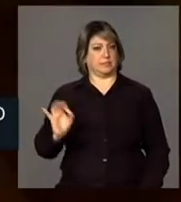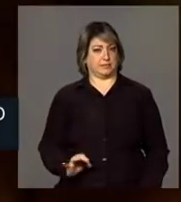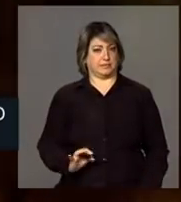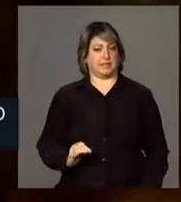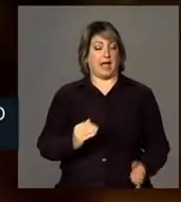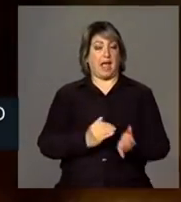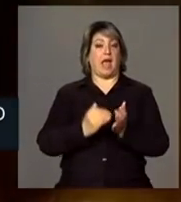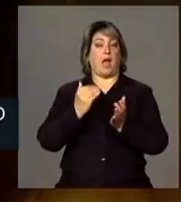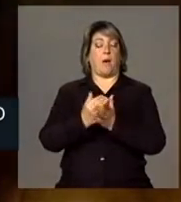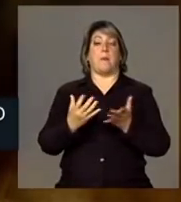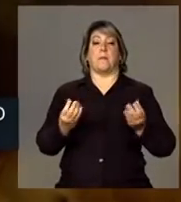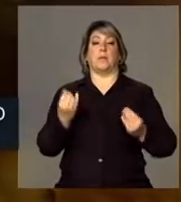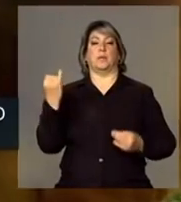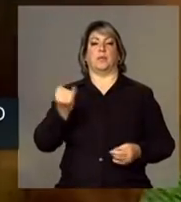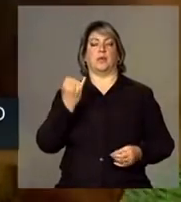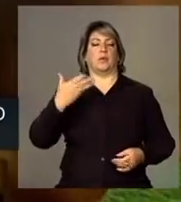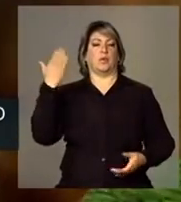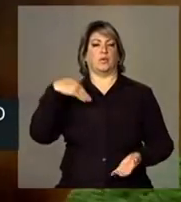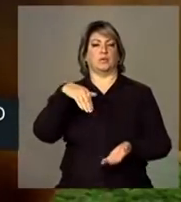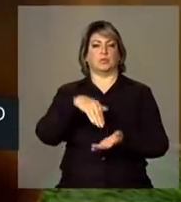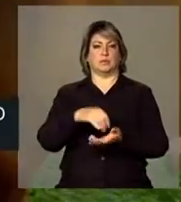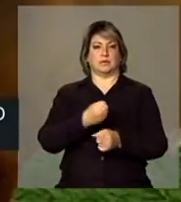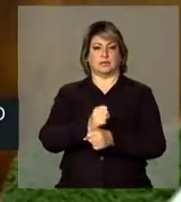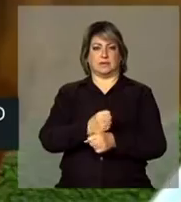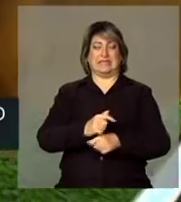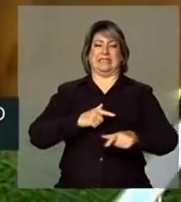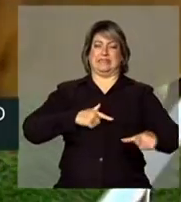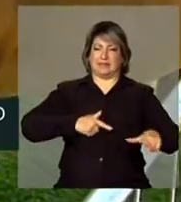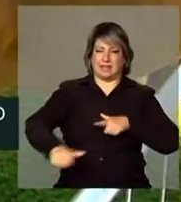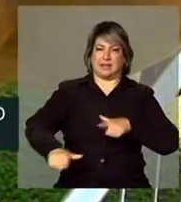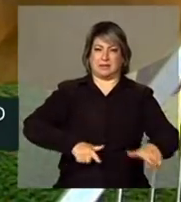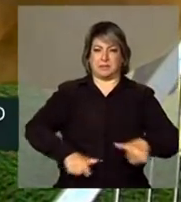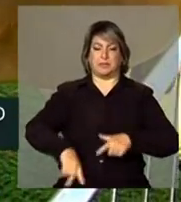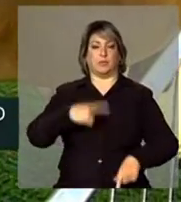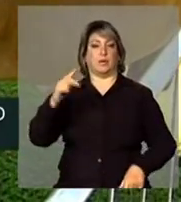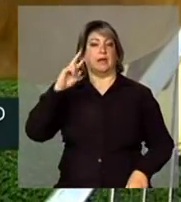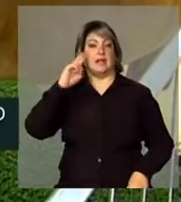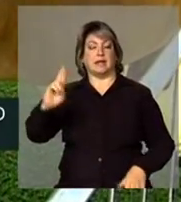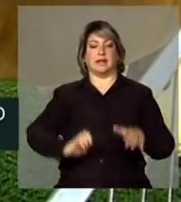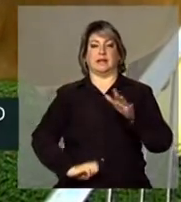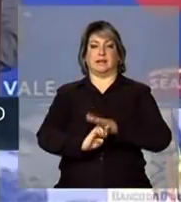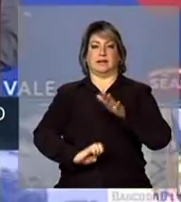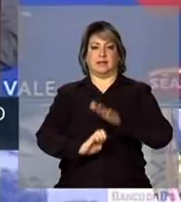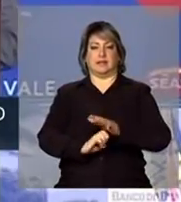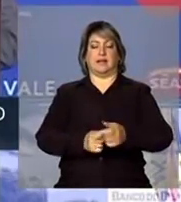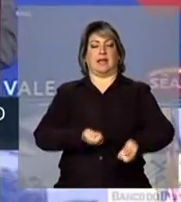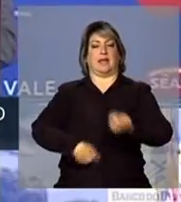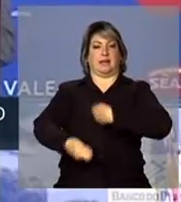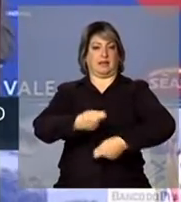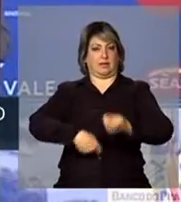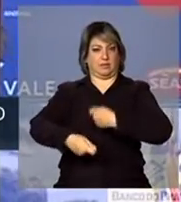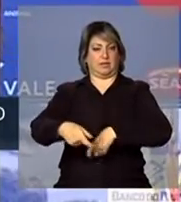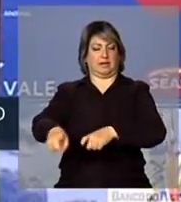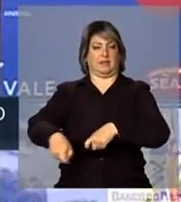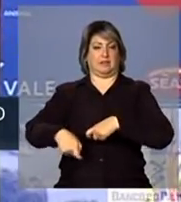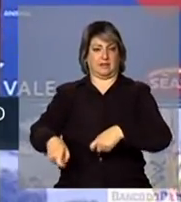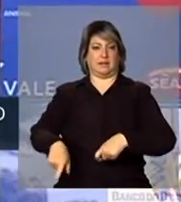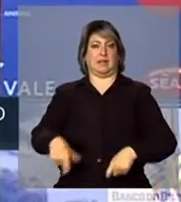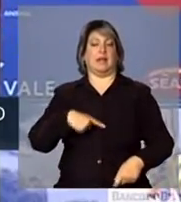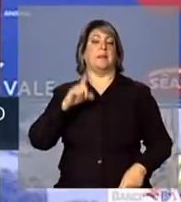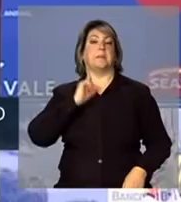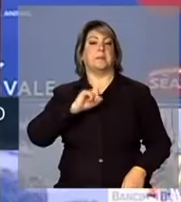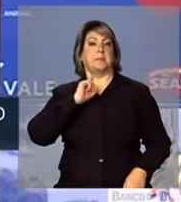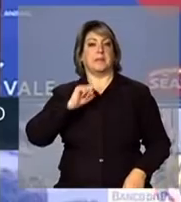aumento muito expressivo nos últimos anos, mercê do trabalho dos líderes empresariais do agronegócio em Minas Gerais,